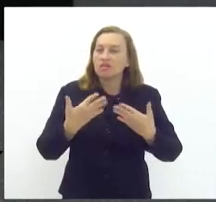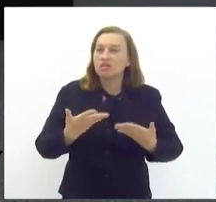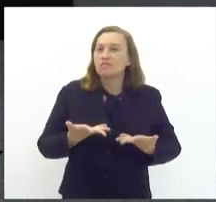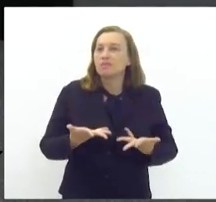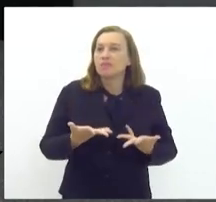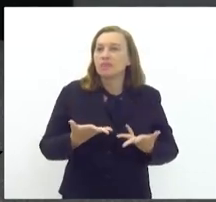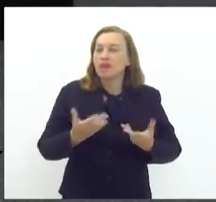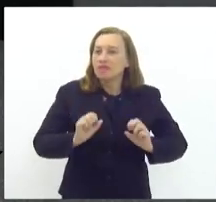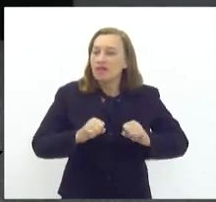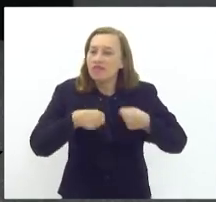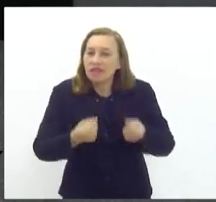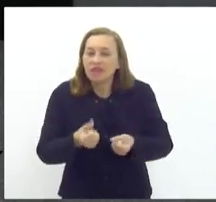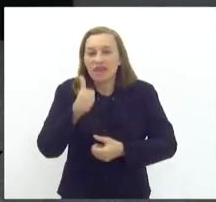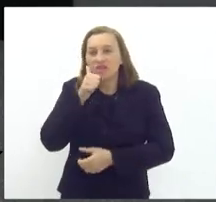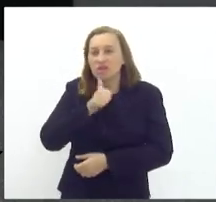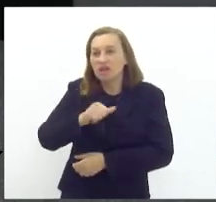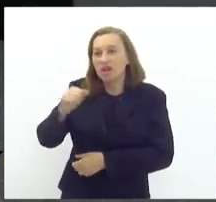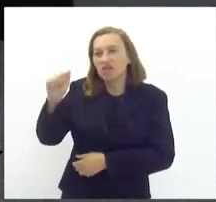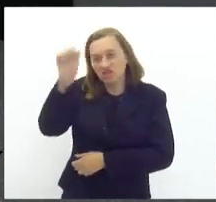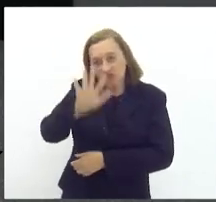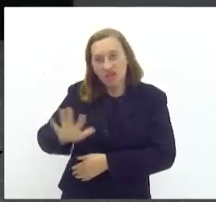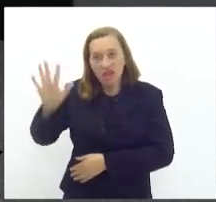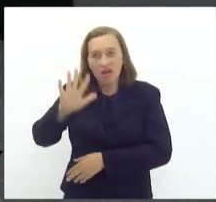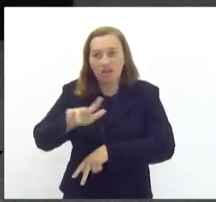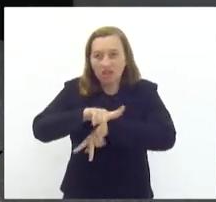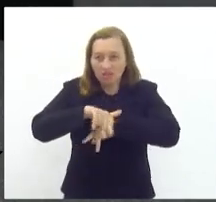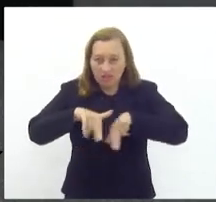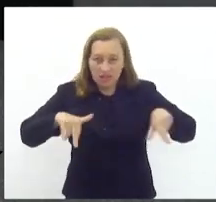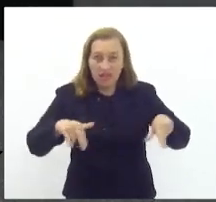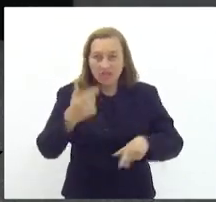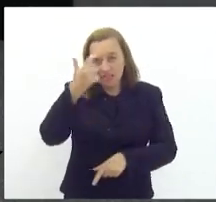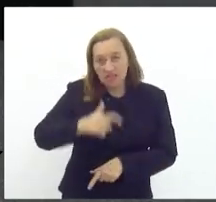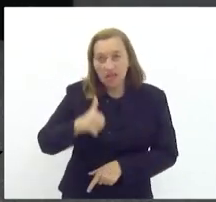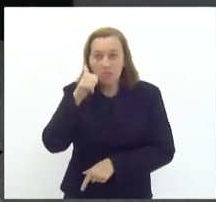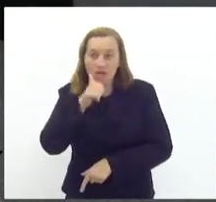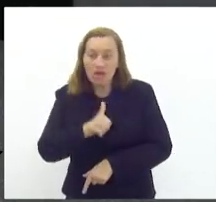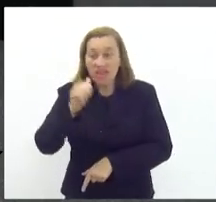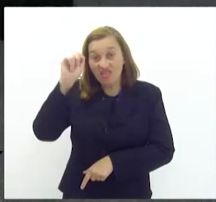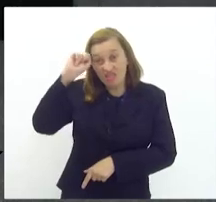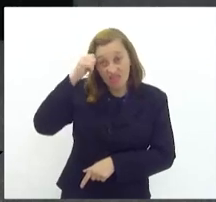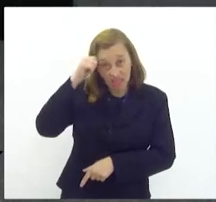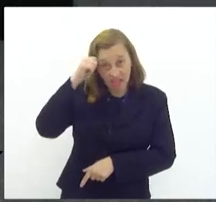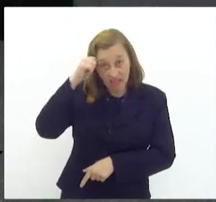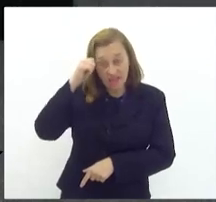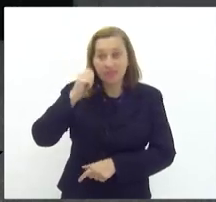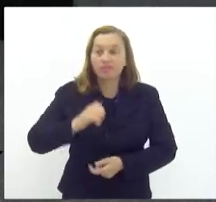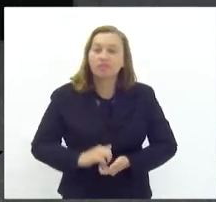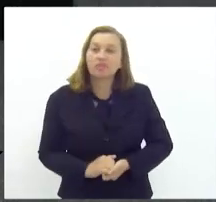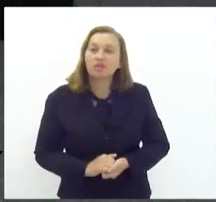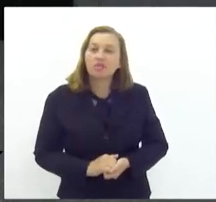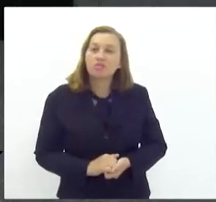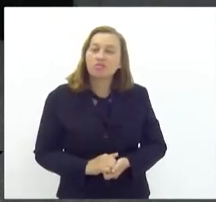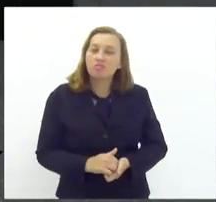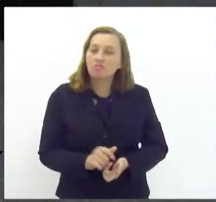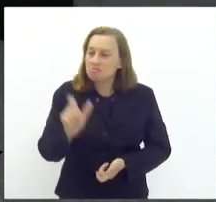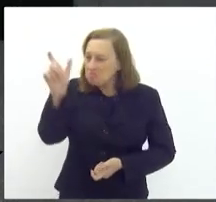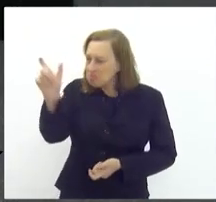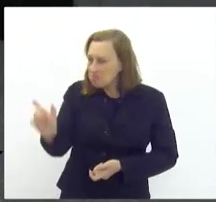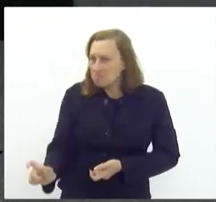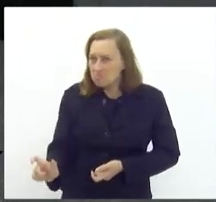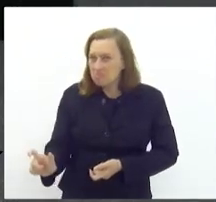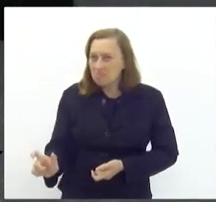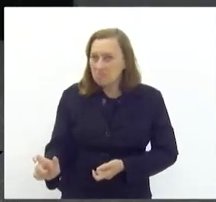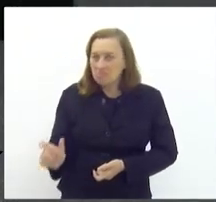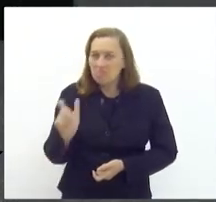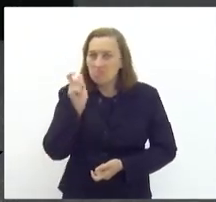de forma geral e especialmente da diversidade do ser mulher uma mulher negra uma mulher que foi